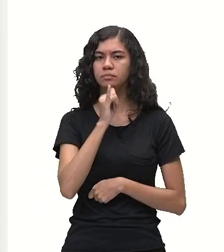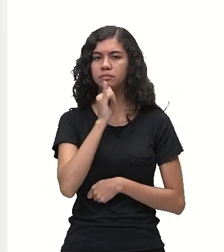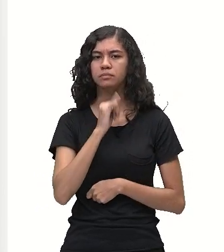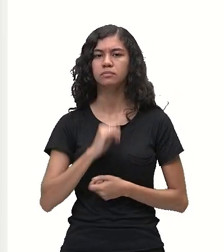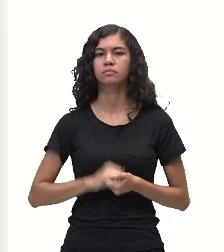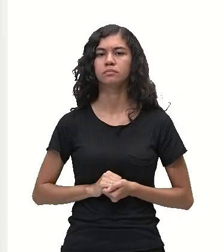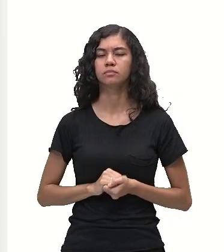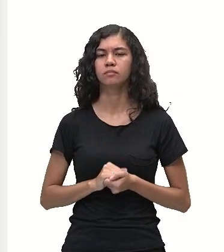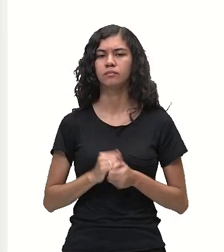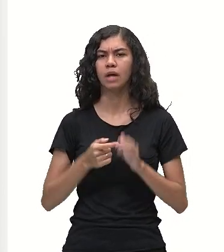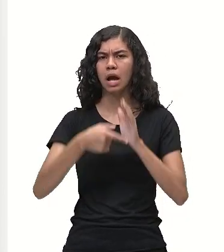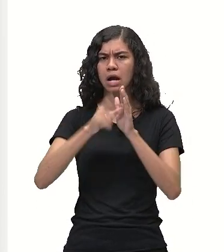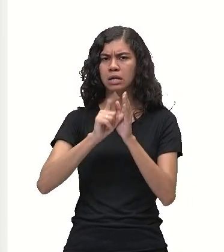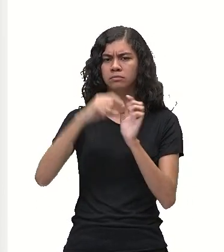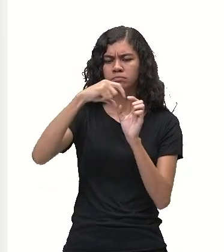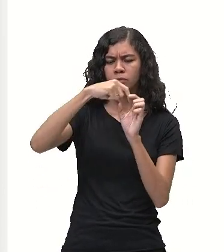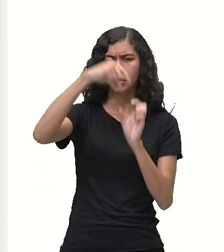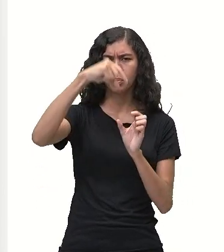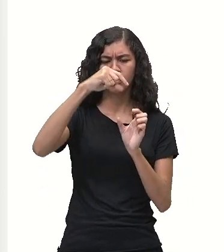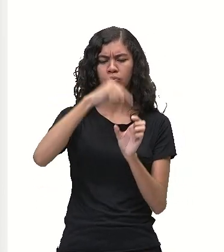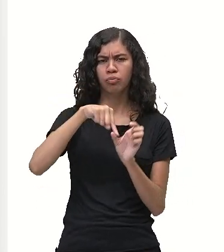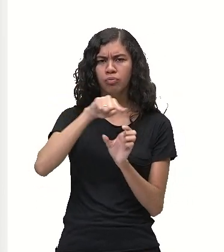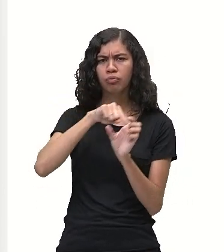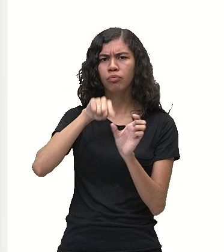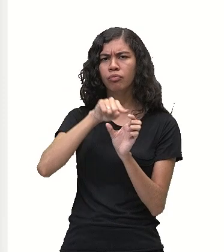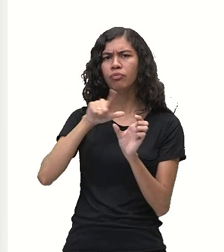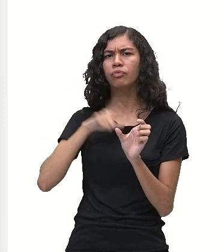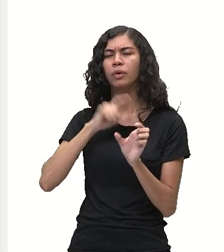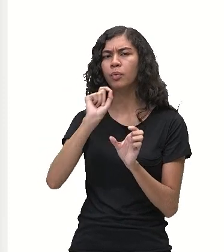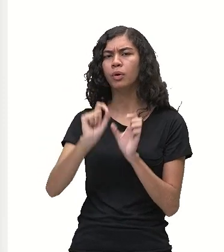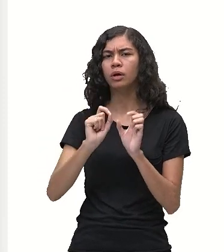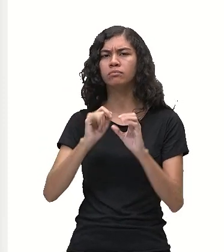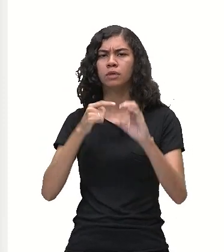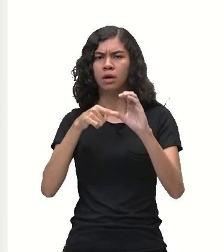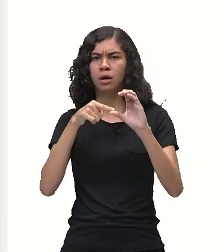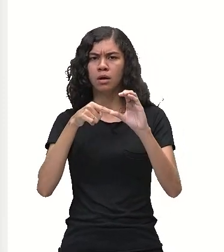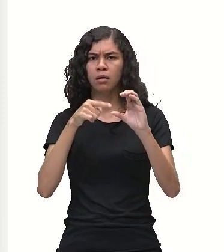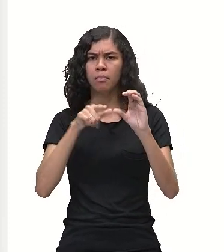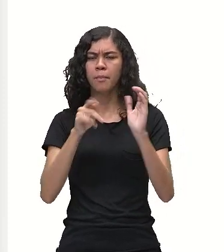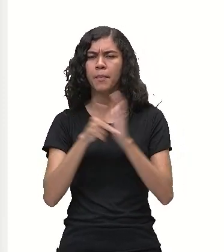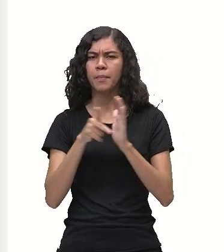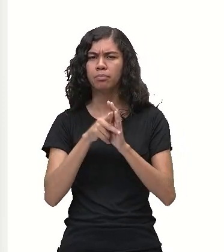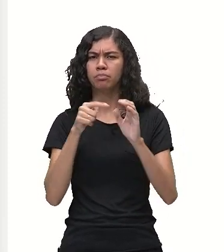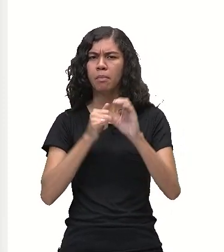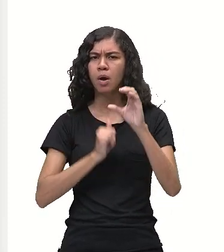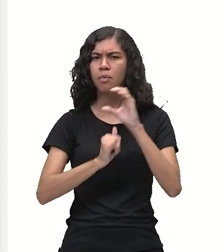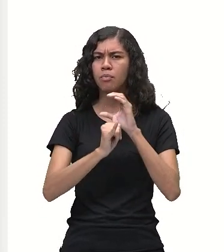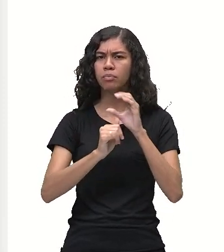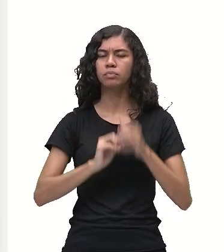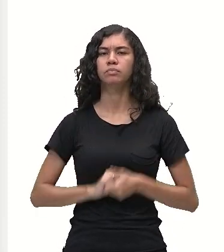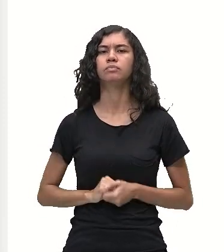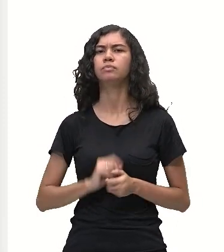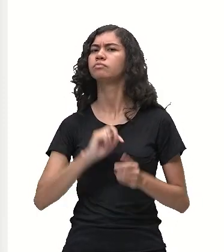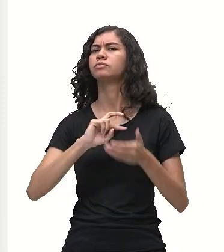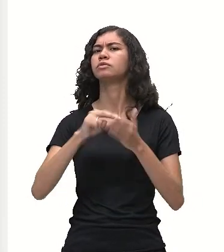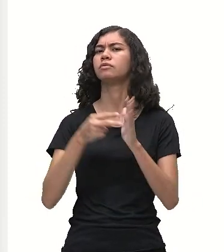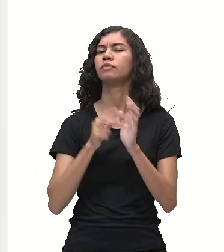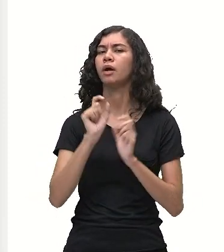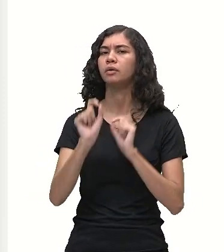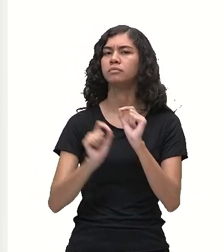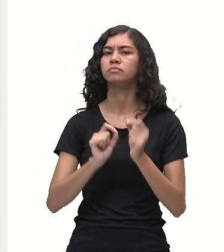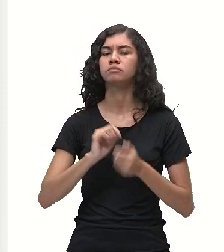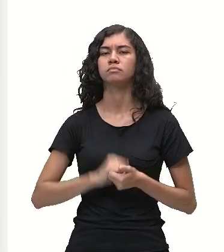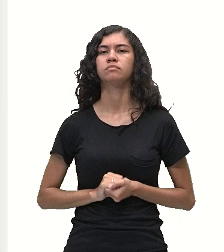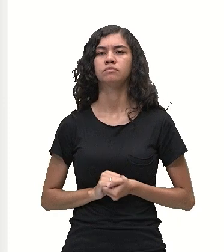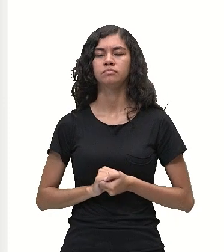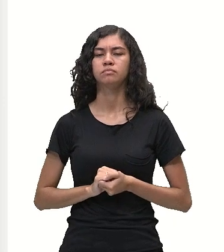antes era um mercúrio que a gente utilizava. Vamos imaginar que ainda é o mercúrio. É um mercúrio. O que quer dizer isso, gente? Quer dizer o seguinte,